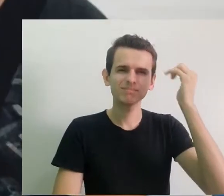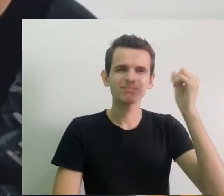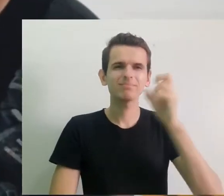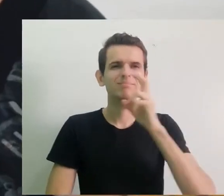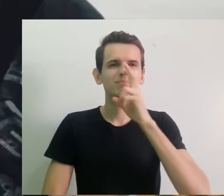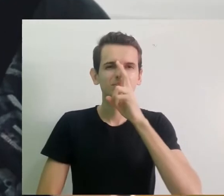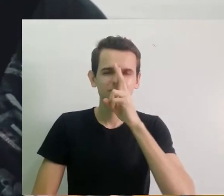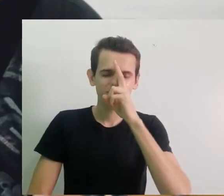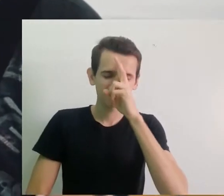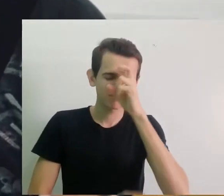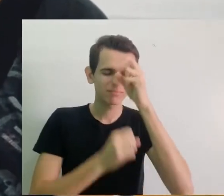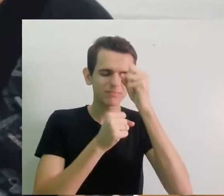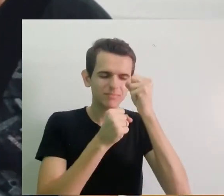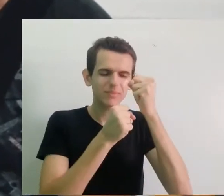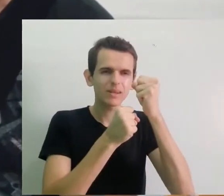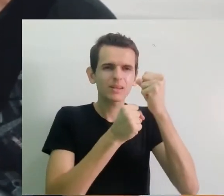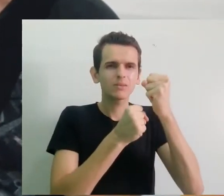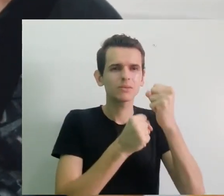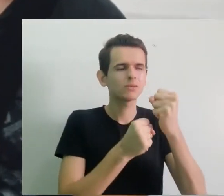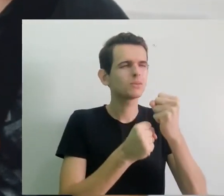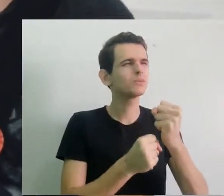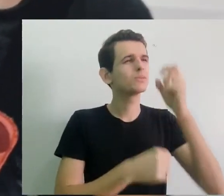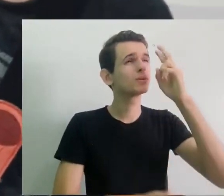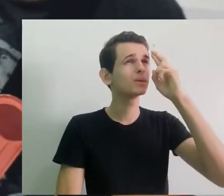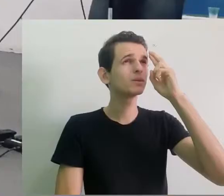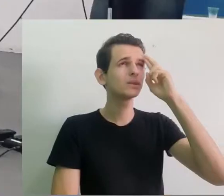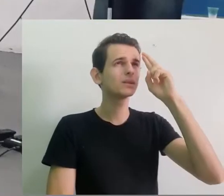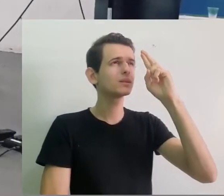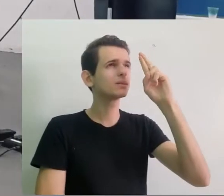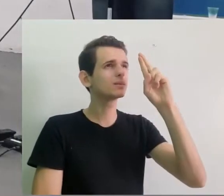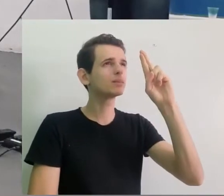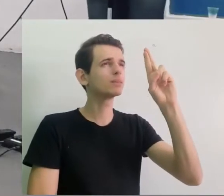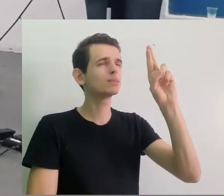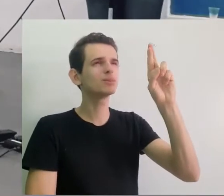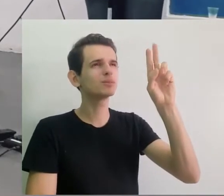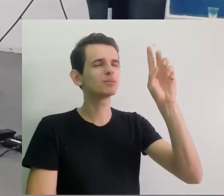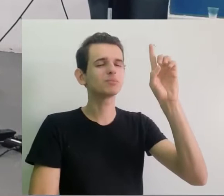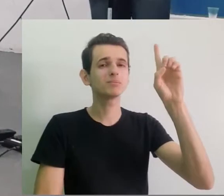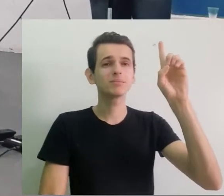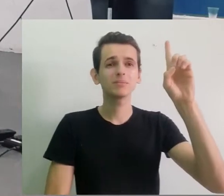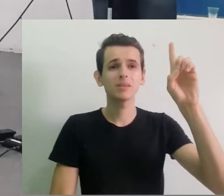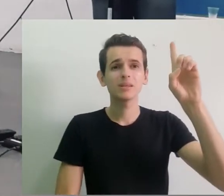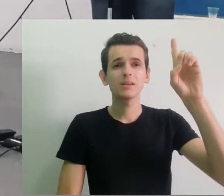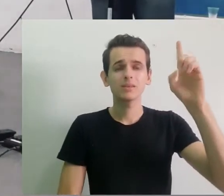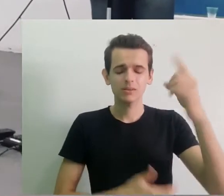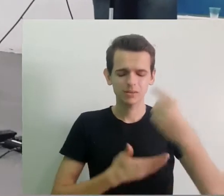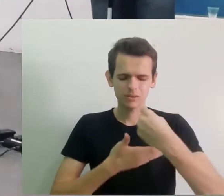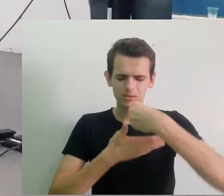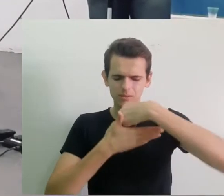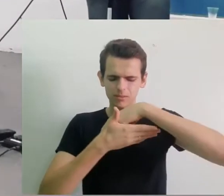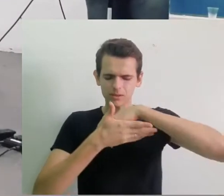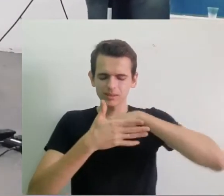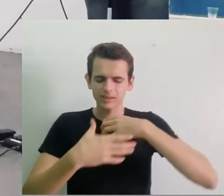abrigo, força e refúgio é o Senhor. Com todo o